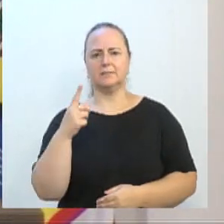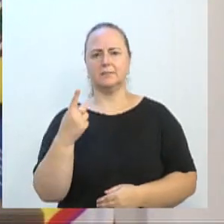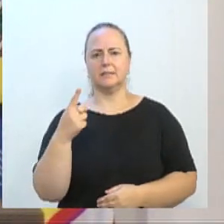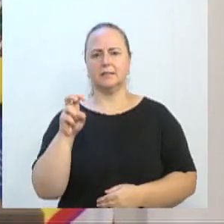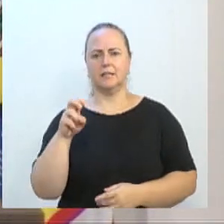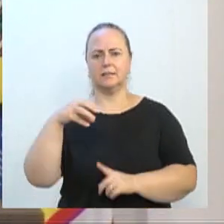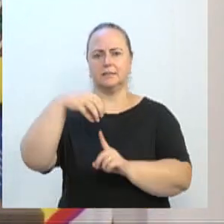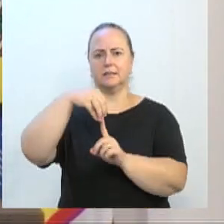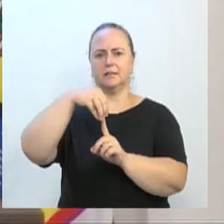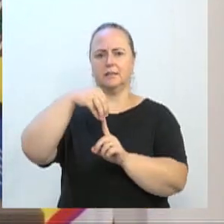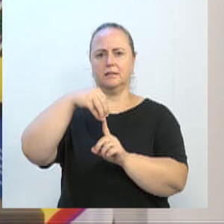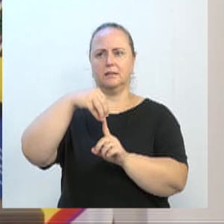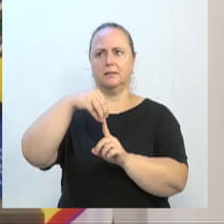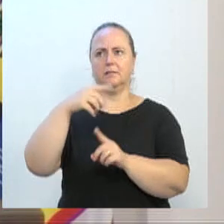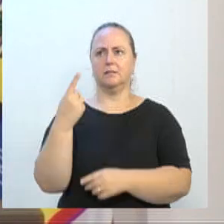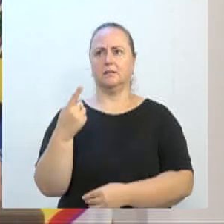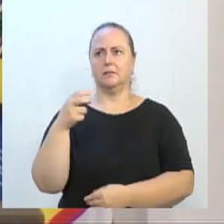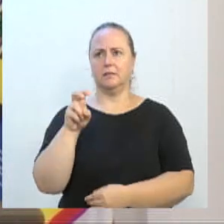funcionando, população? Estão me ouvindo?